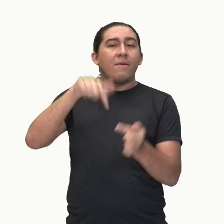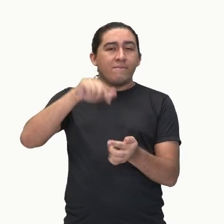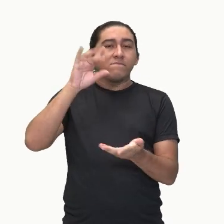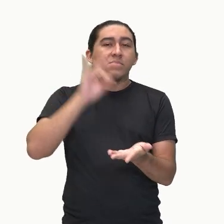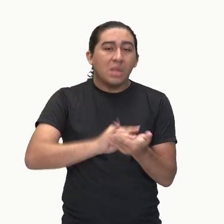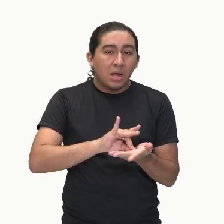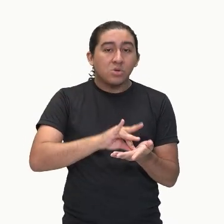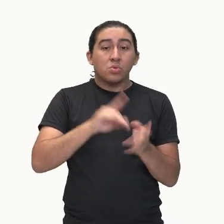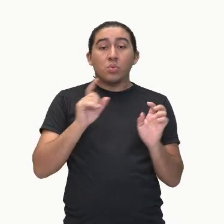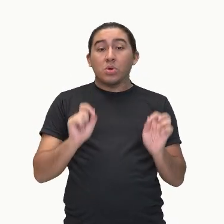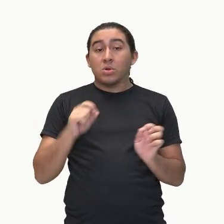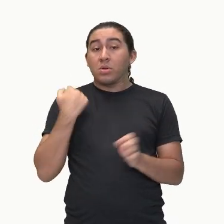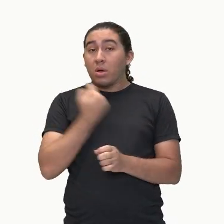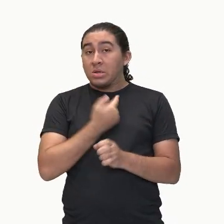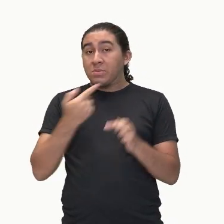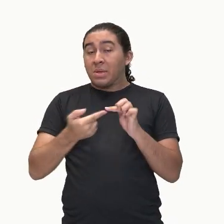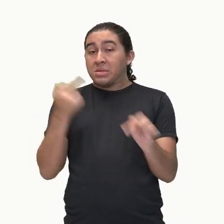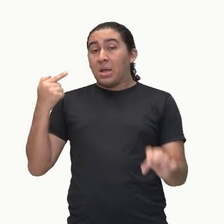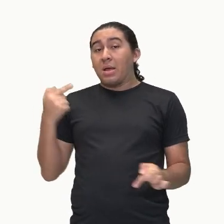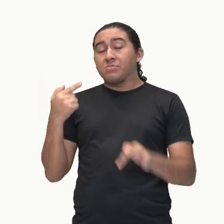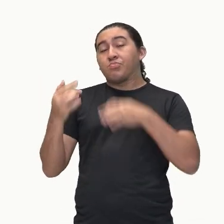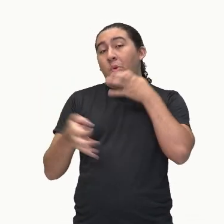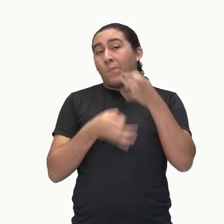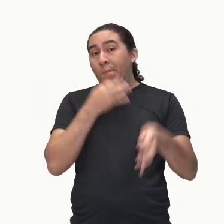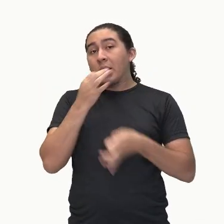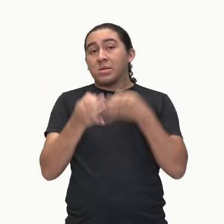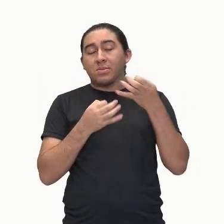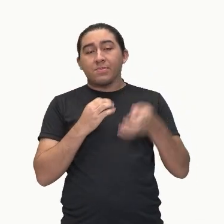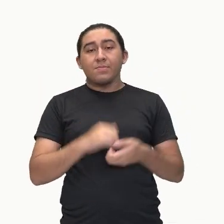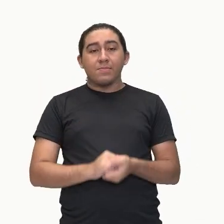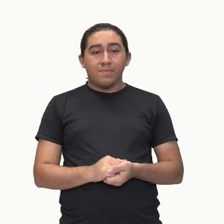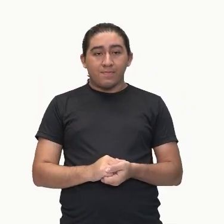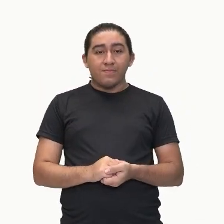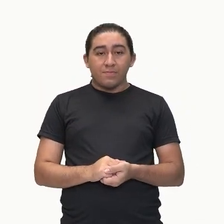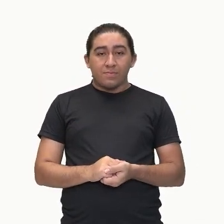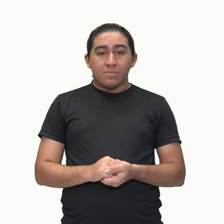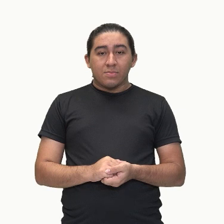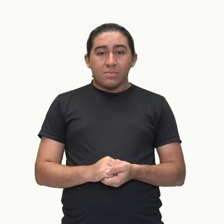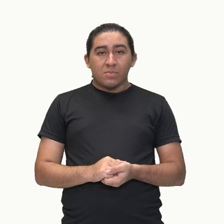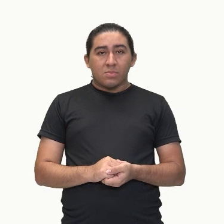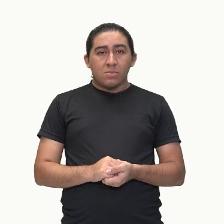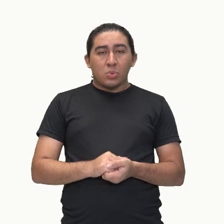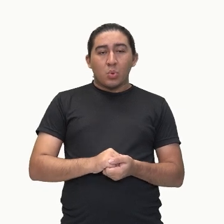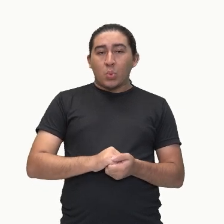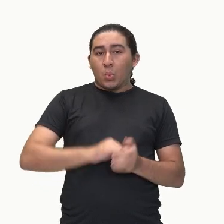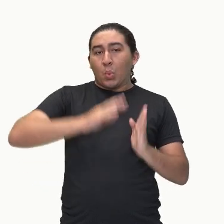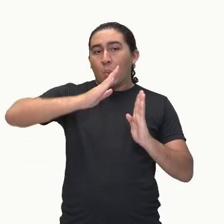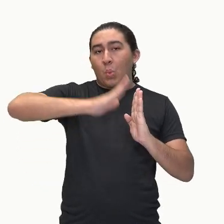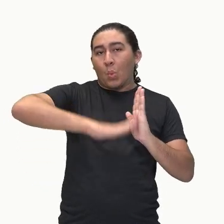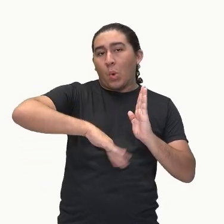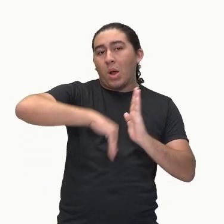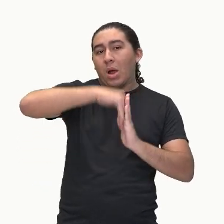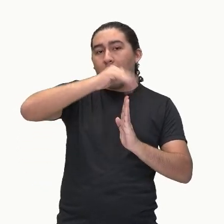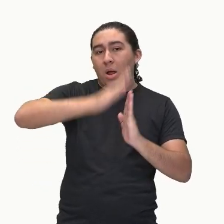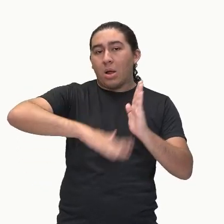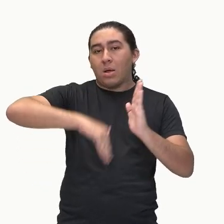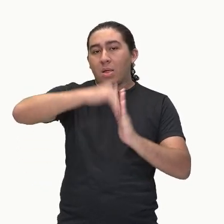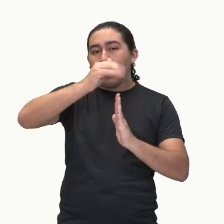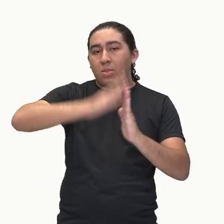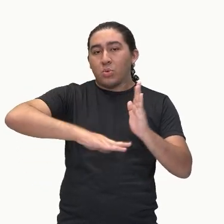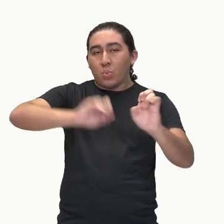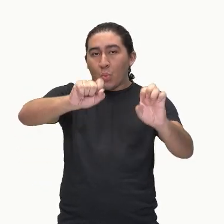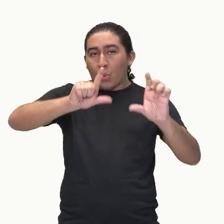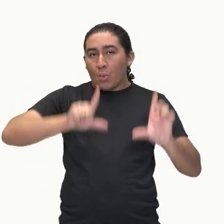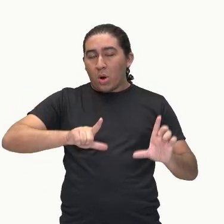que há pouco estávamos comentando no quadro de Leonardo da Vinci. Por quê? Ocorre essa